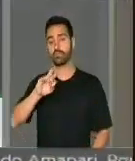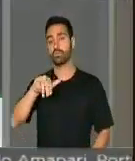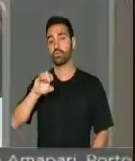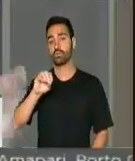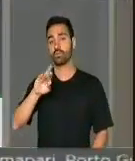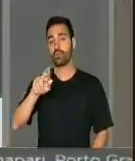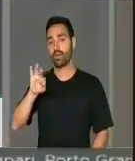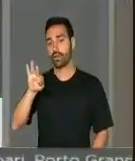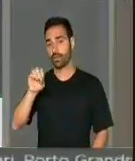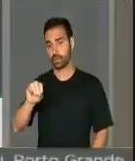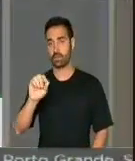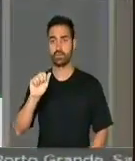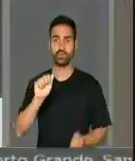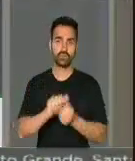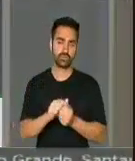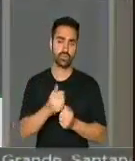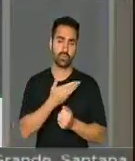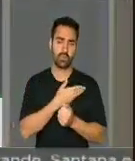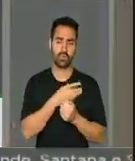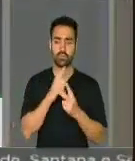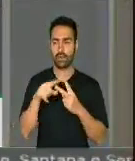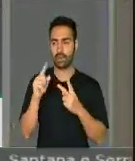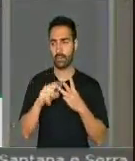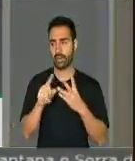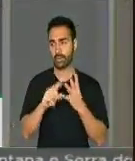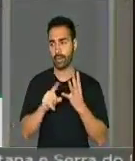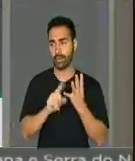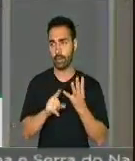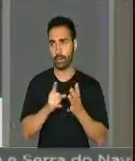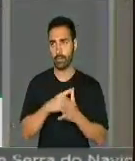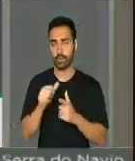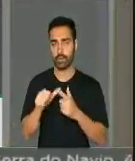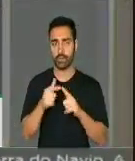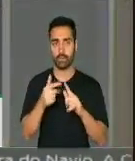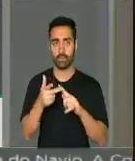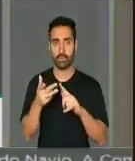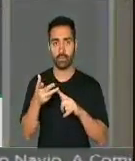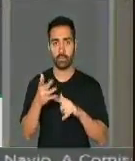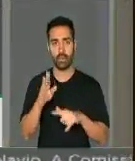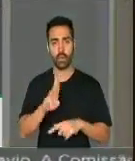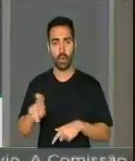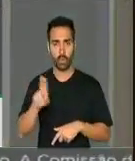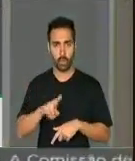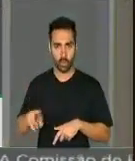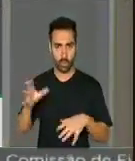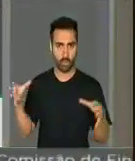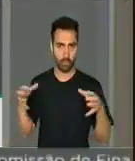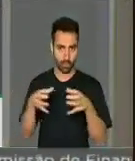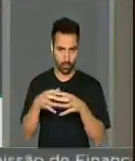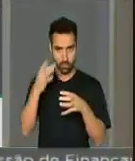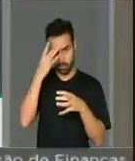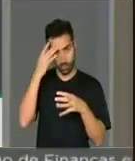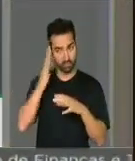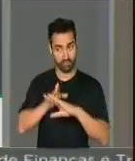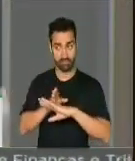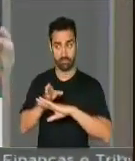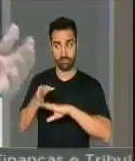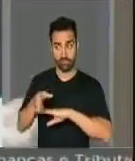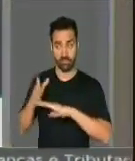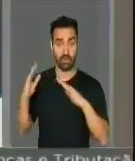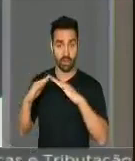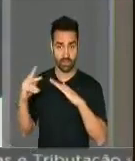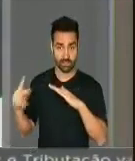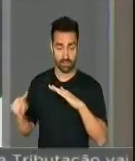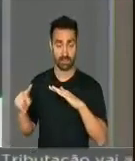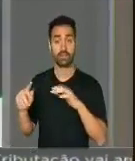a presença de Heitor Dália, Pedro Coutinho, Vera Egito, André Cortizel e os produtores Fabiano Gulani, Denise Gomes e o secretário de